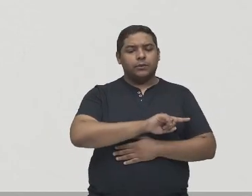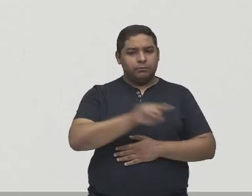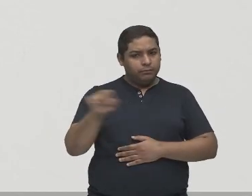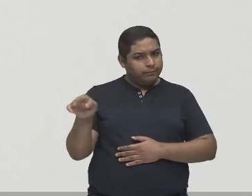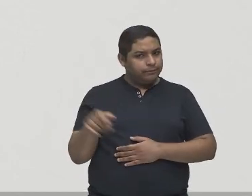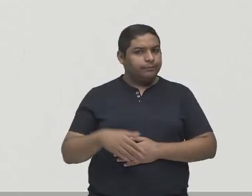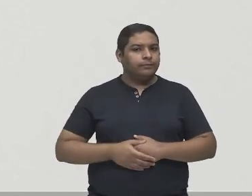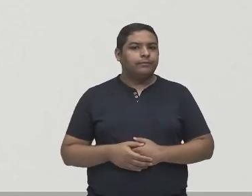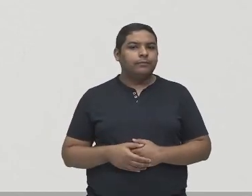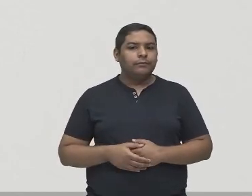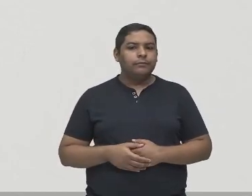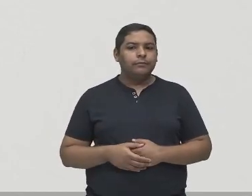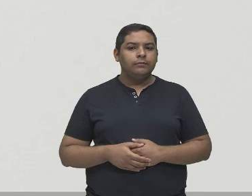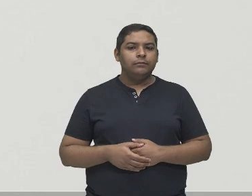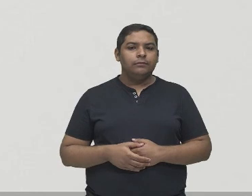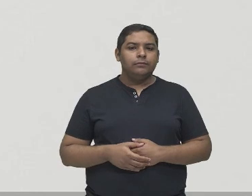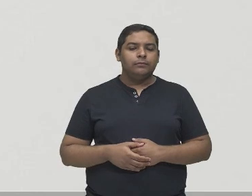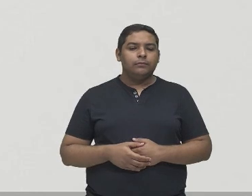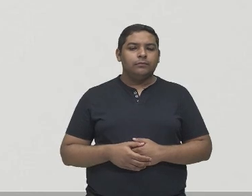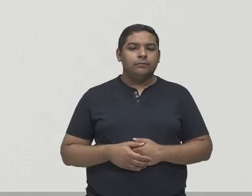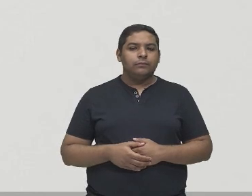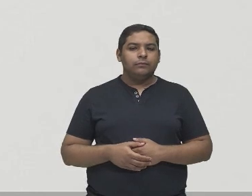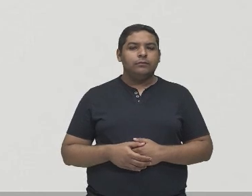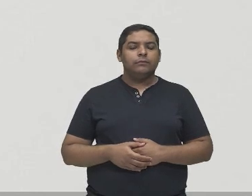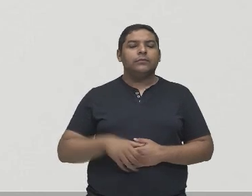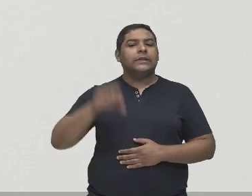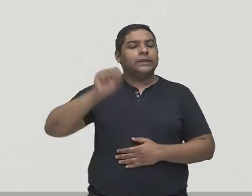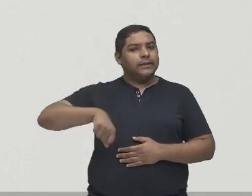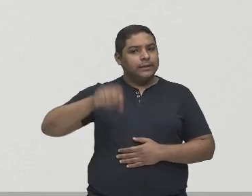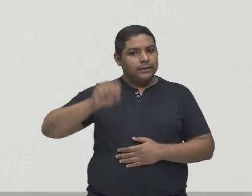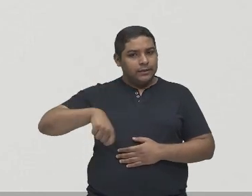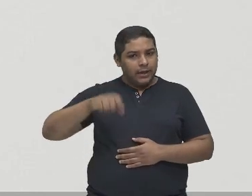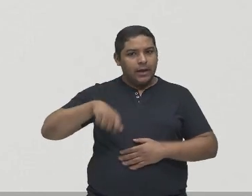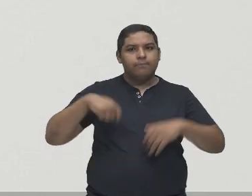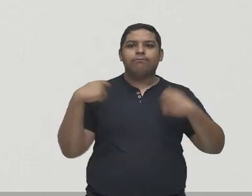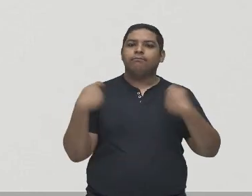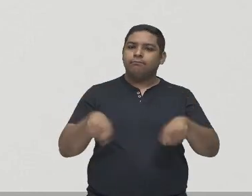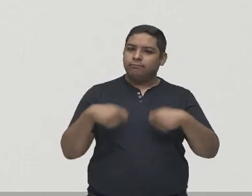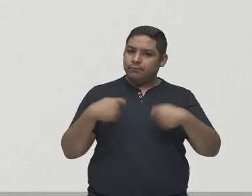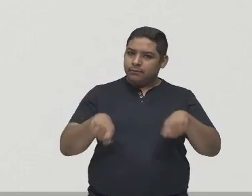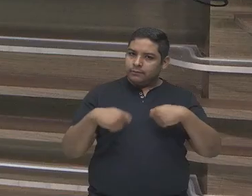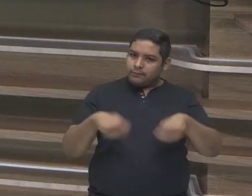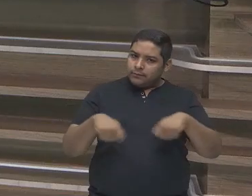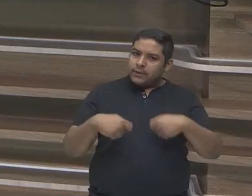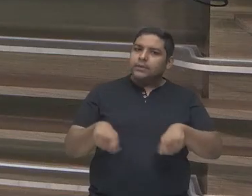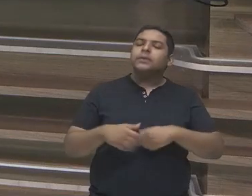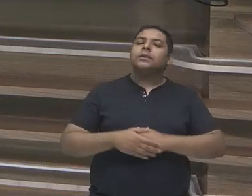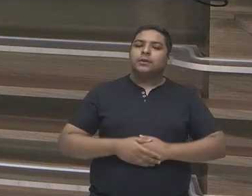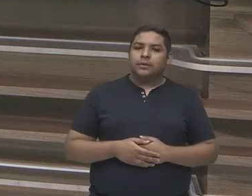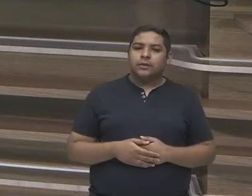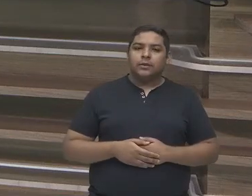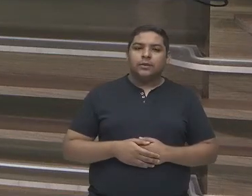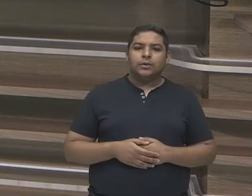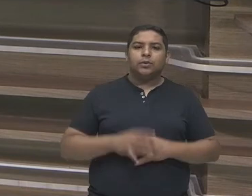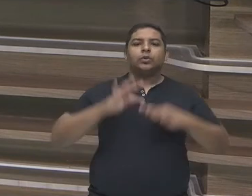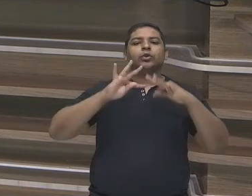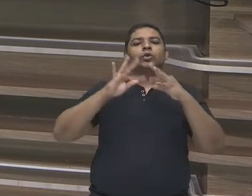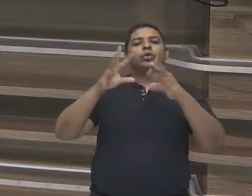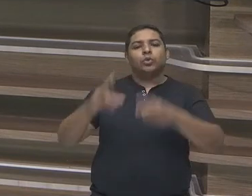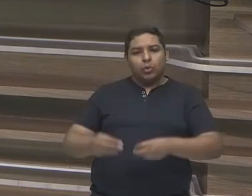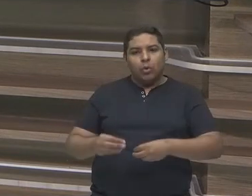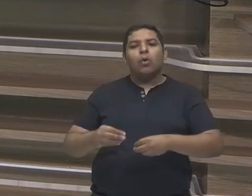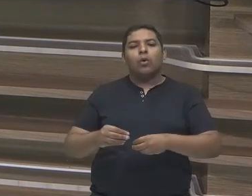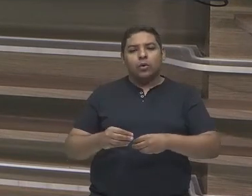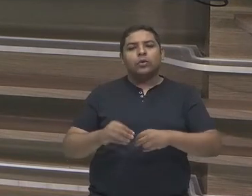aí. Ele se faz, sim, presente e necessário. Qualquer Constituição deve garantir